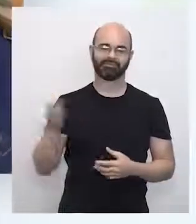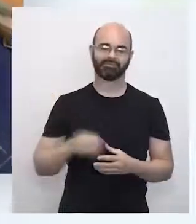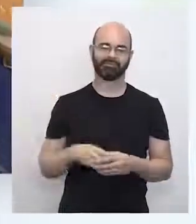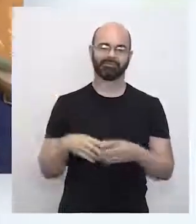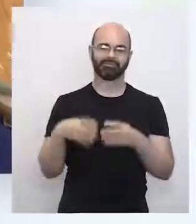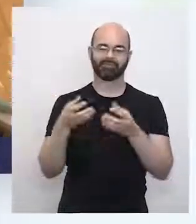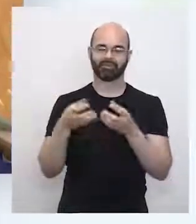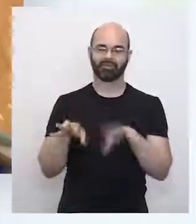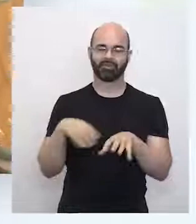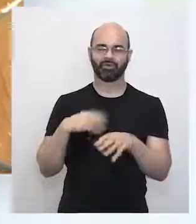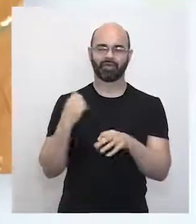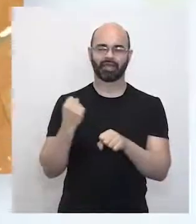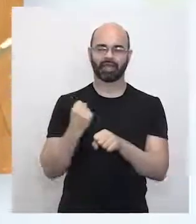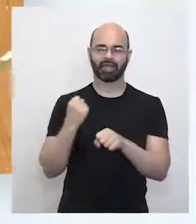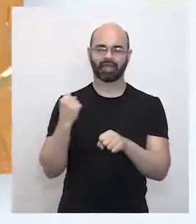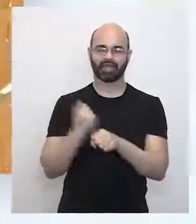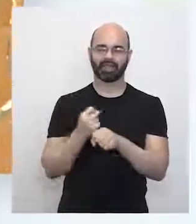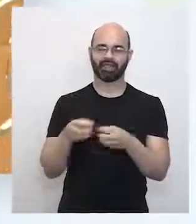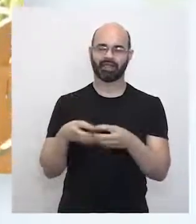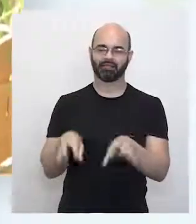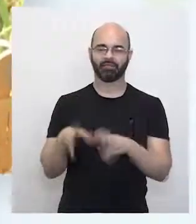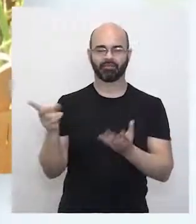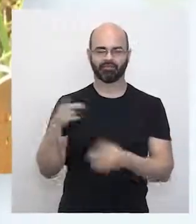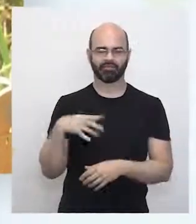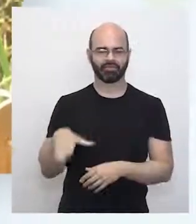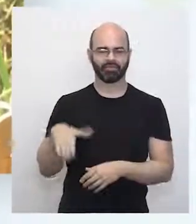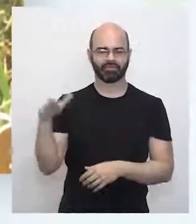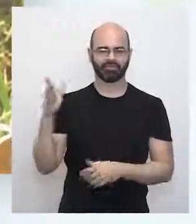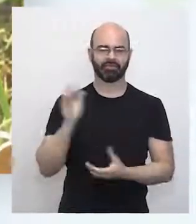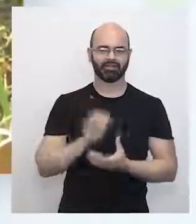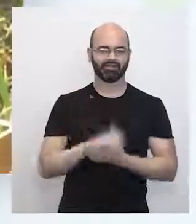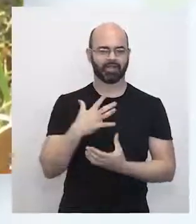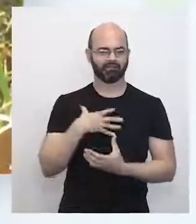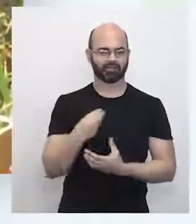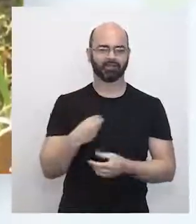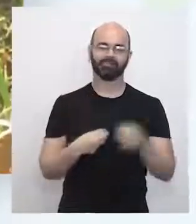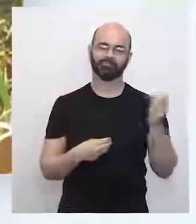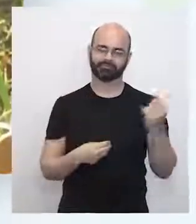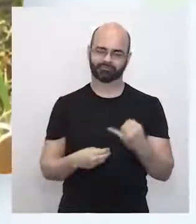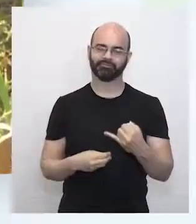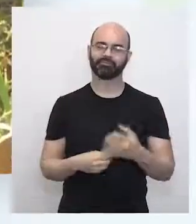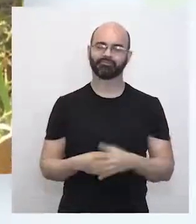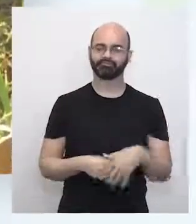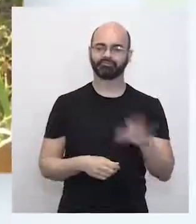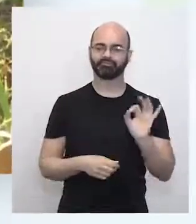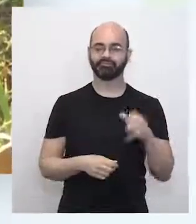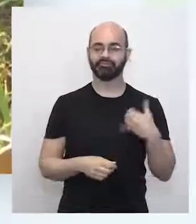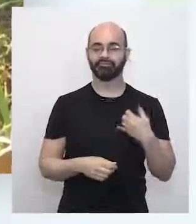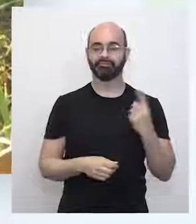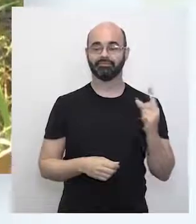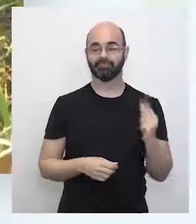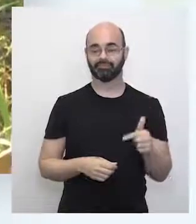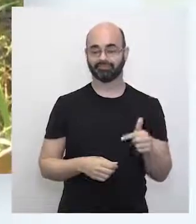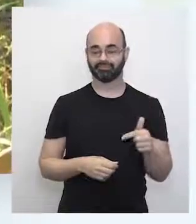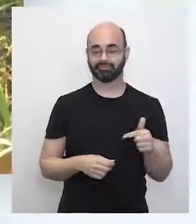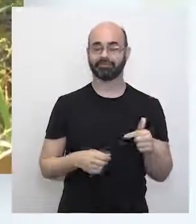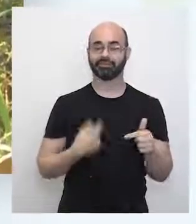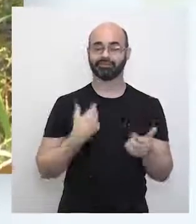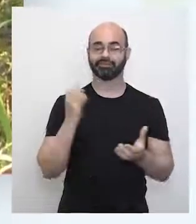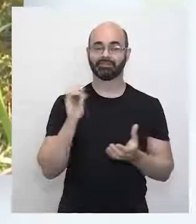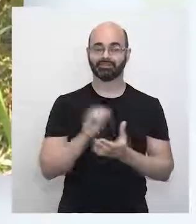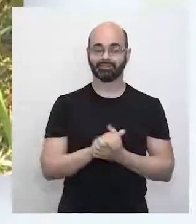a senhora cresceu, se casou, teve filhos? Foi. Aí com 17 anos de idade foi que eu me casei,